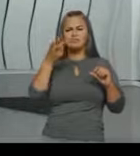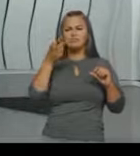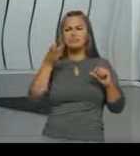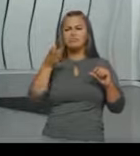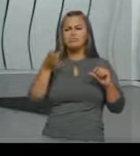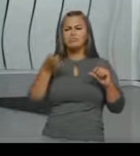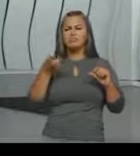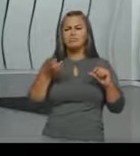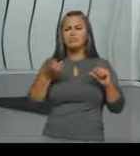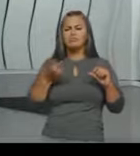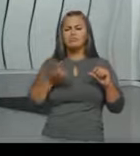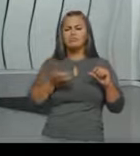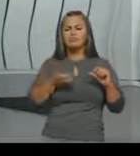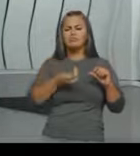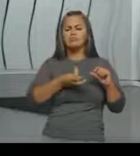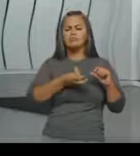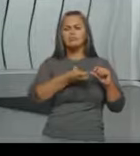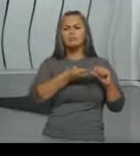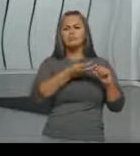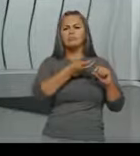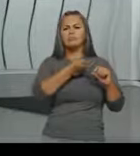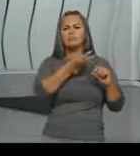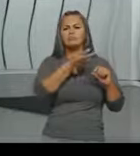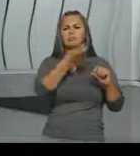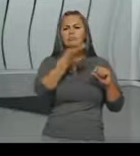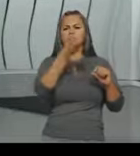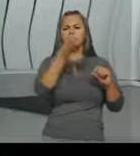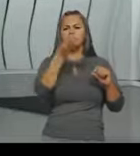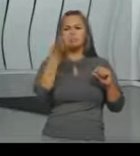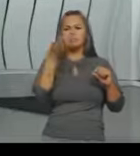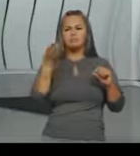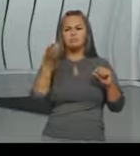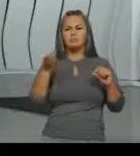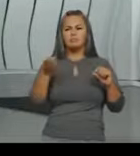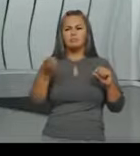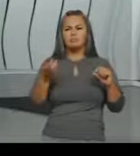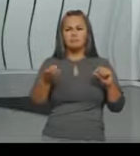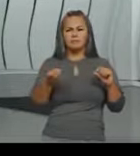muito, assim, comuns para a gente trabalhar que